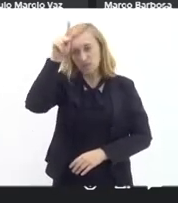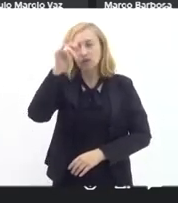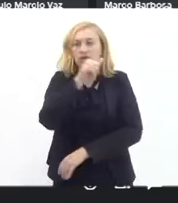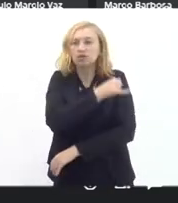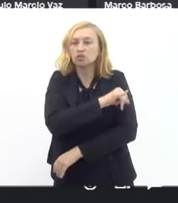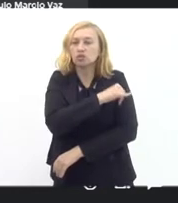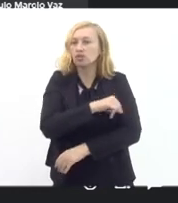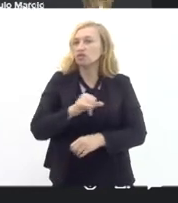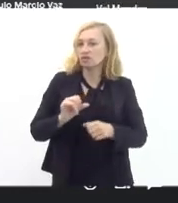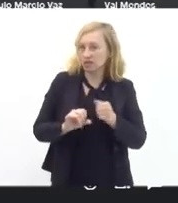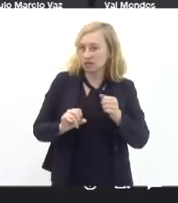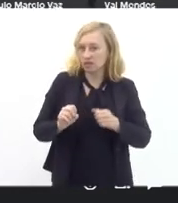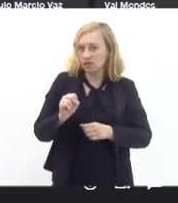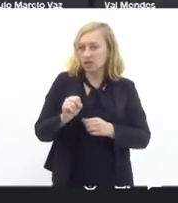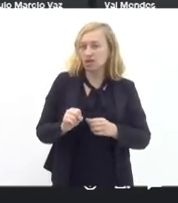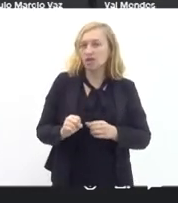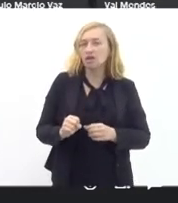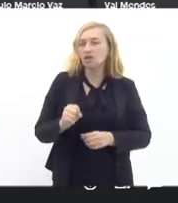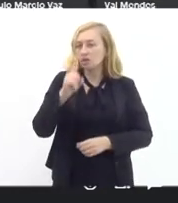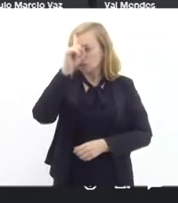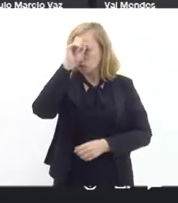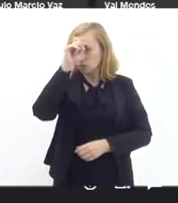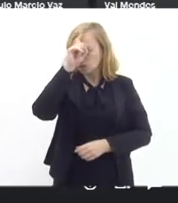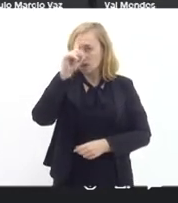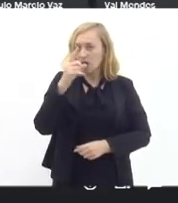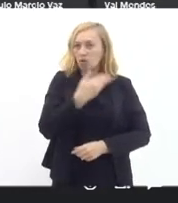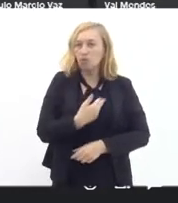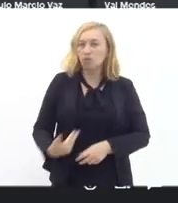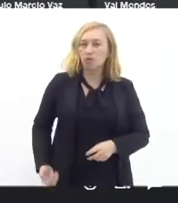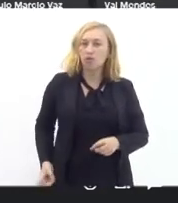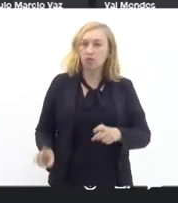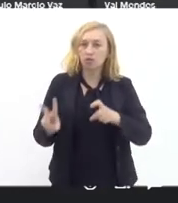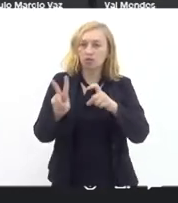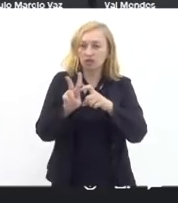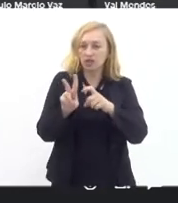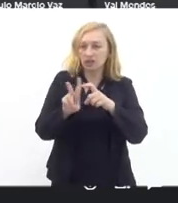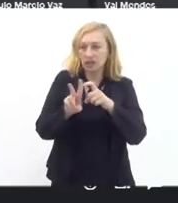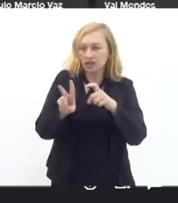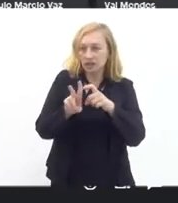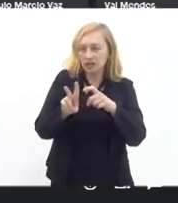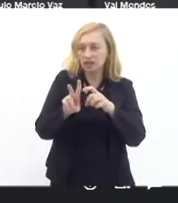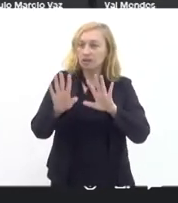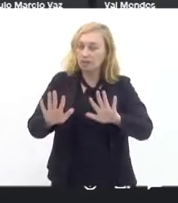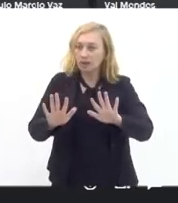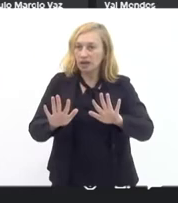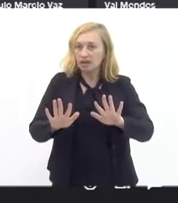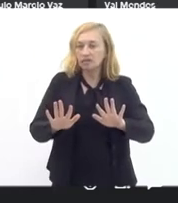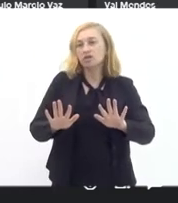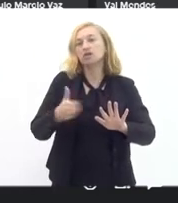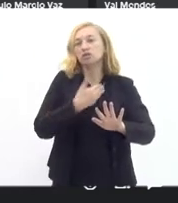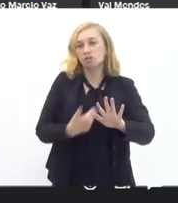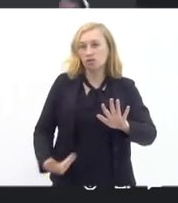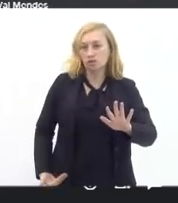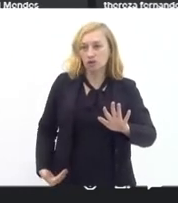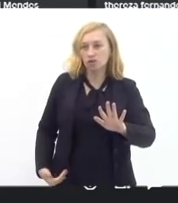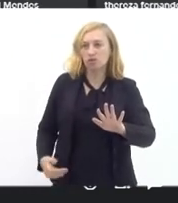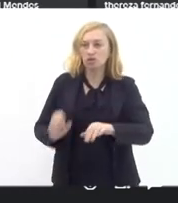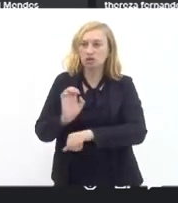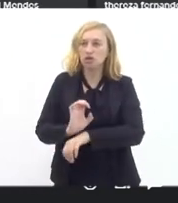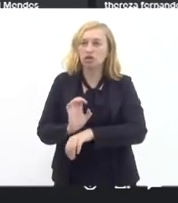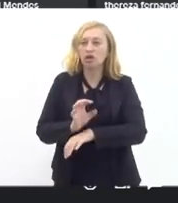de fazer um hospital público veterinário, mas talvez o governo do estado, e aí já fica como sugestão aos amigos